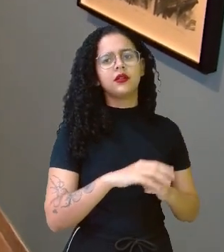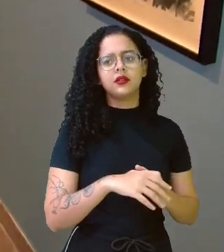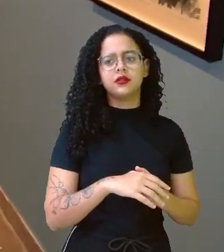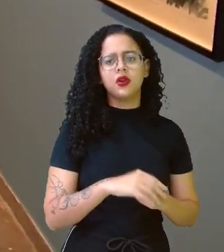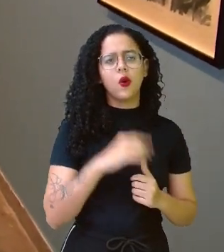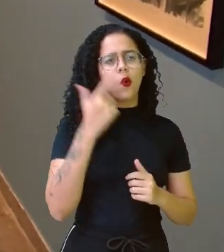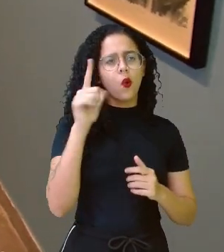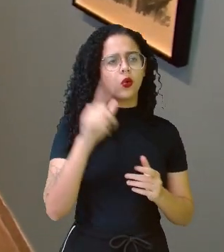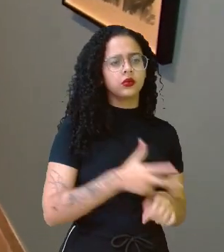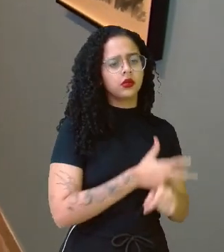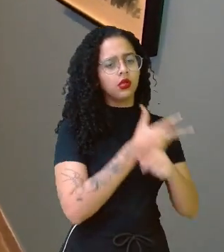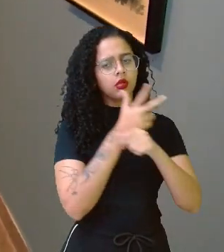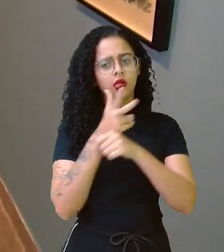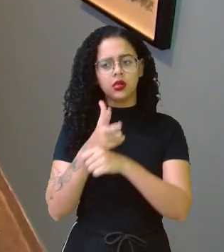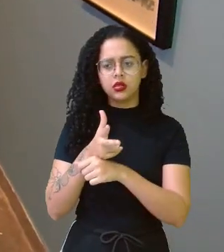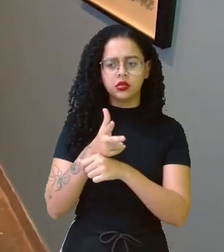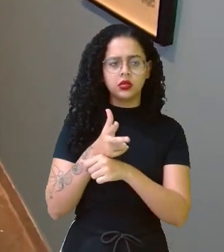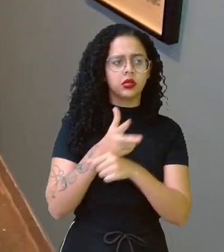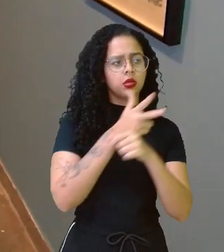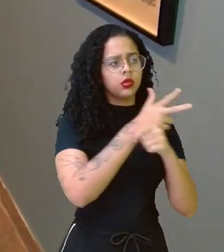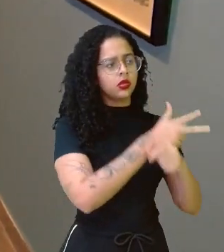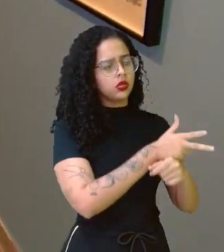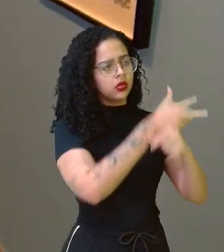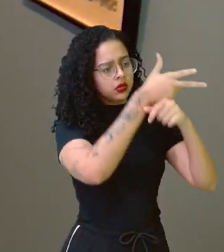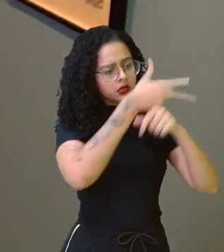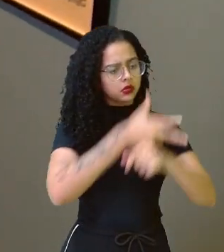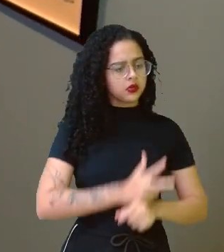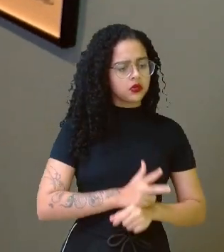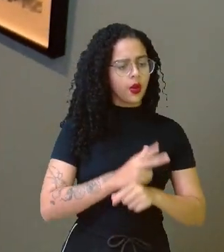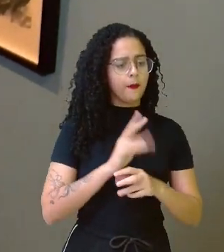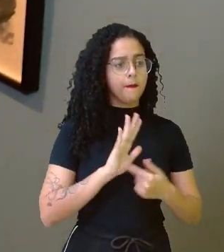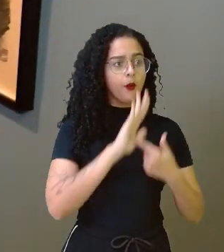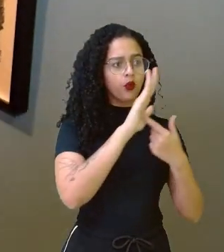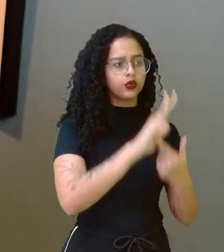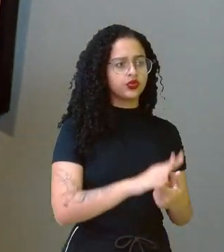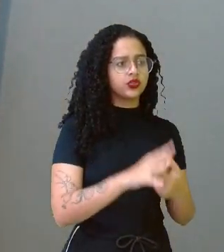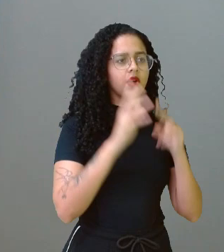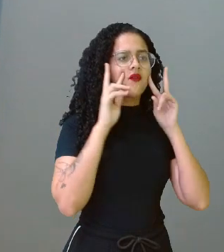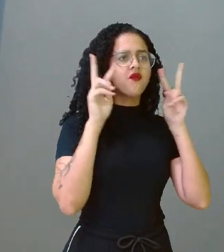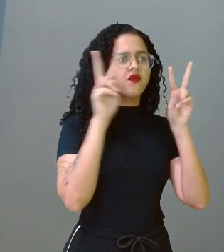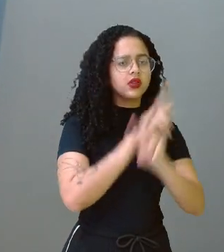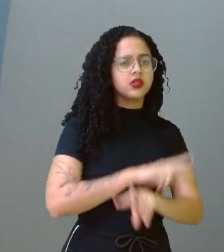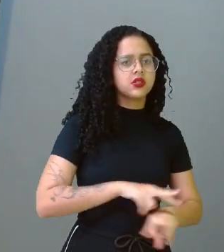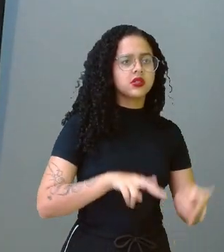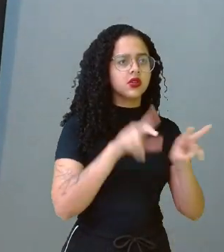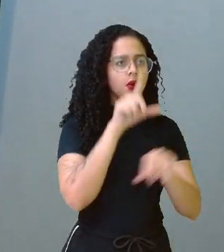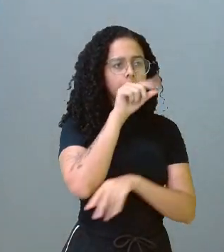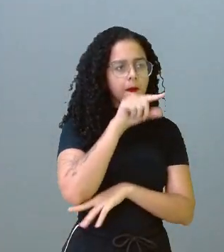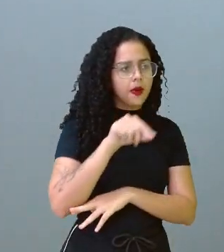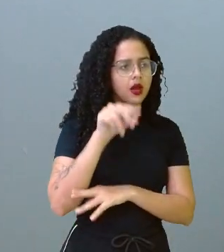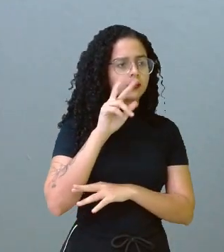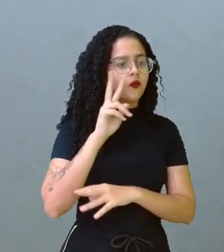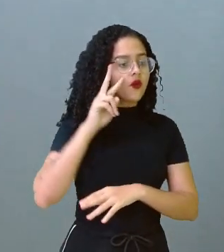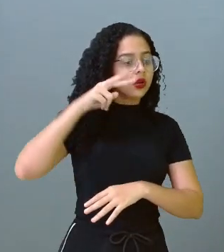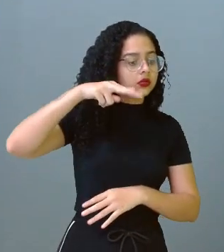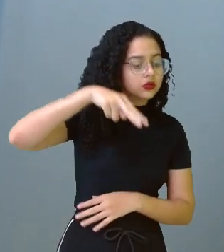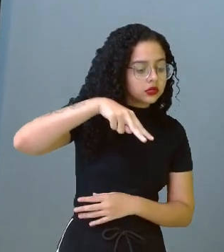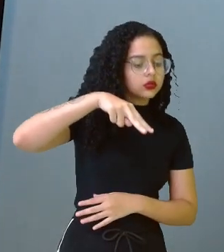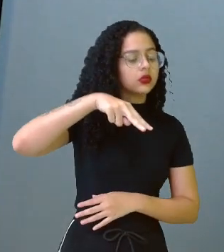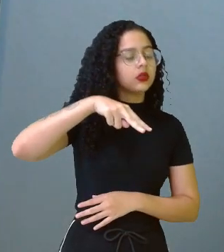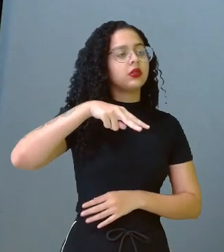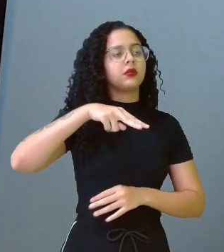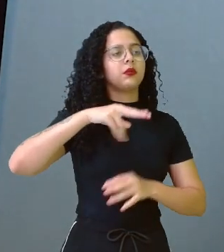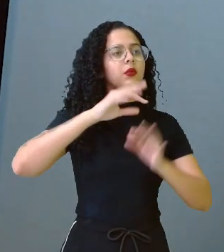outro ângulo, uma outra posição, talvez ele queira mostrar a visão do pássaro, né? Que a gente vê que está visto de cima,